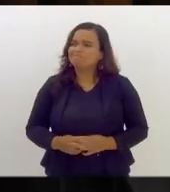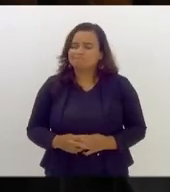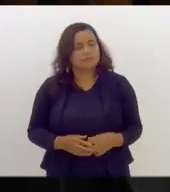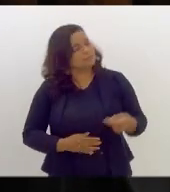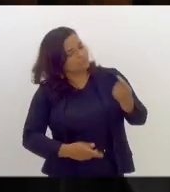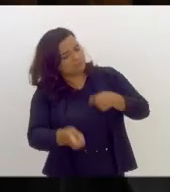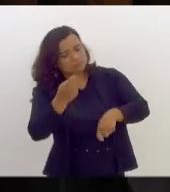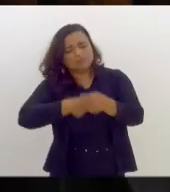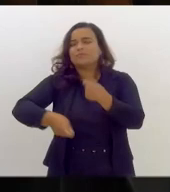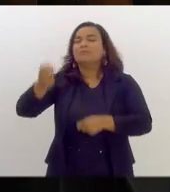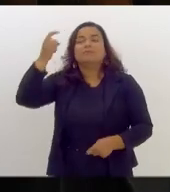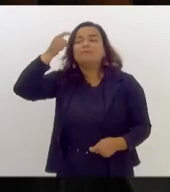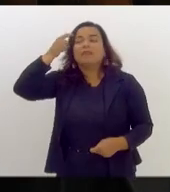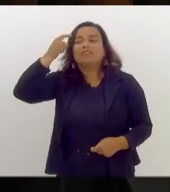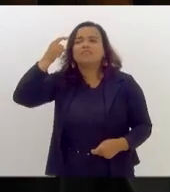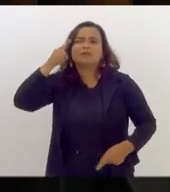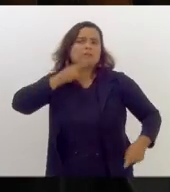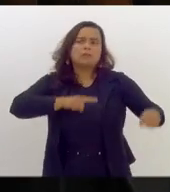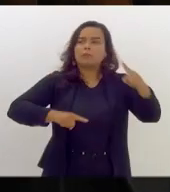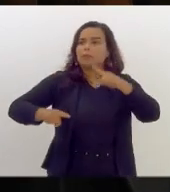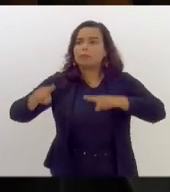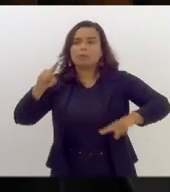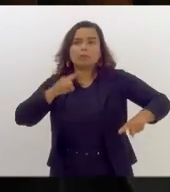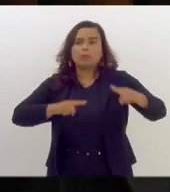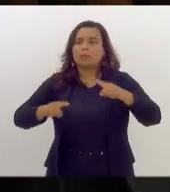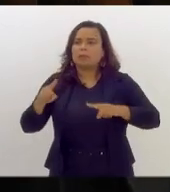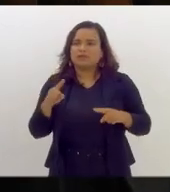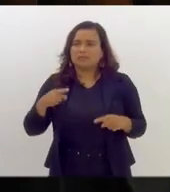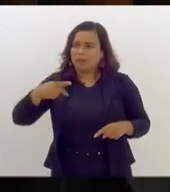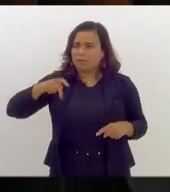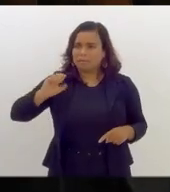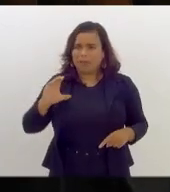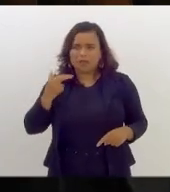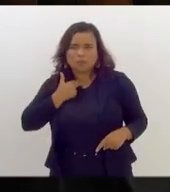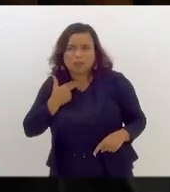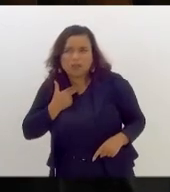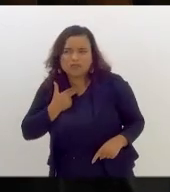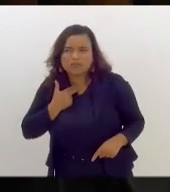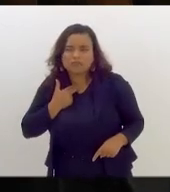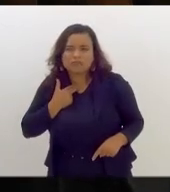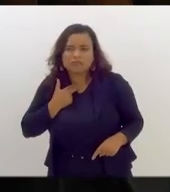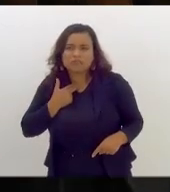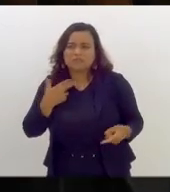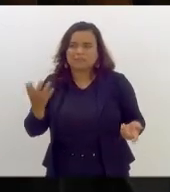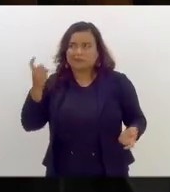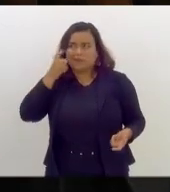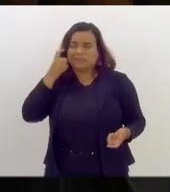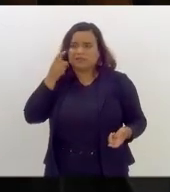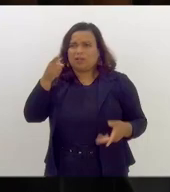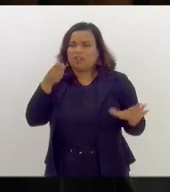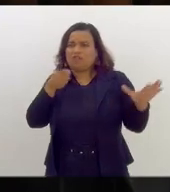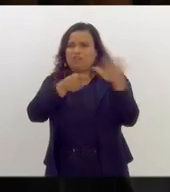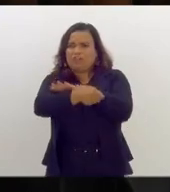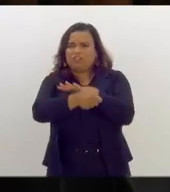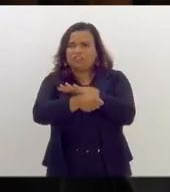acha que não pode ter uma PEC para você investir